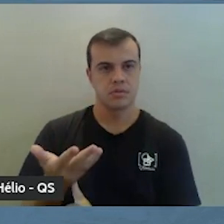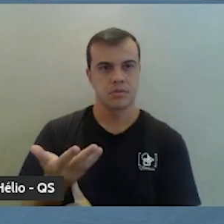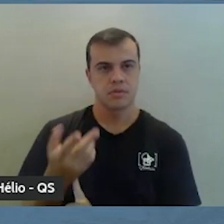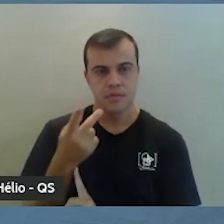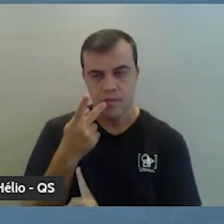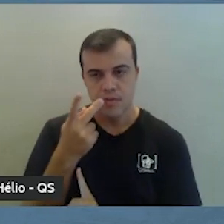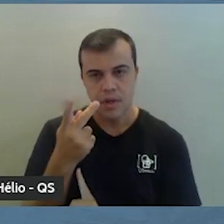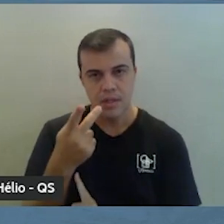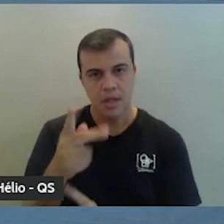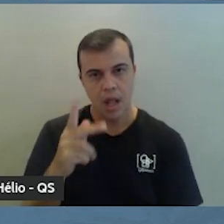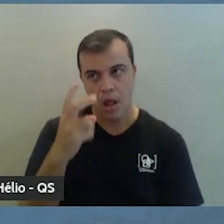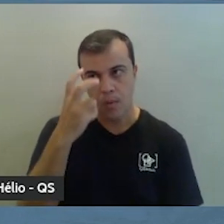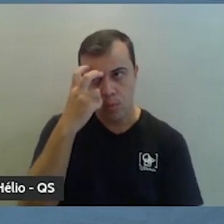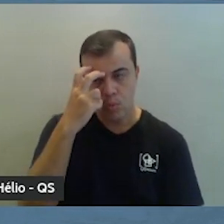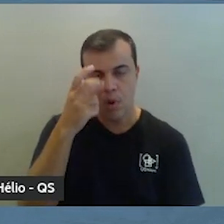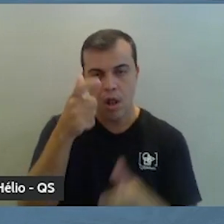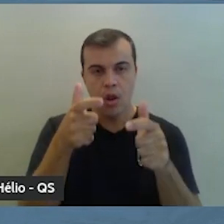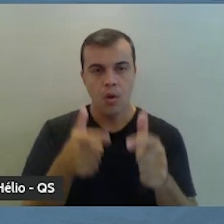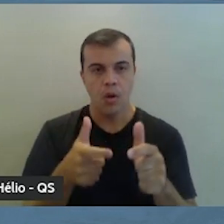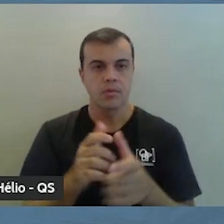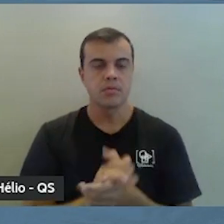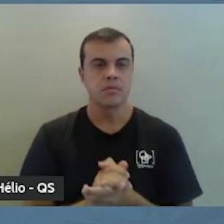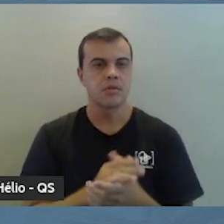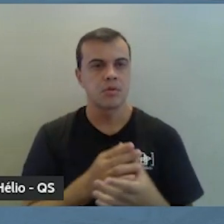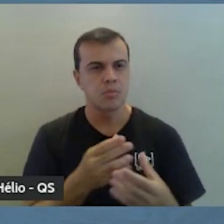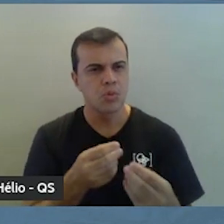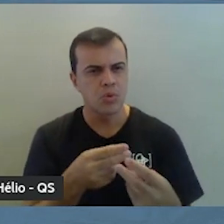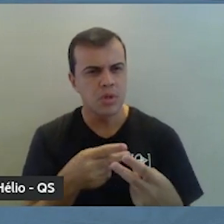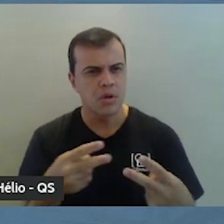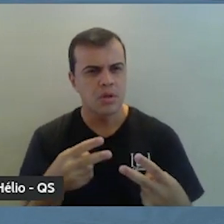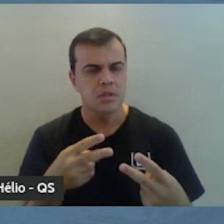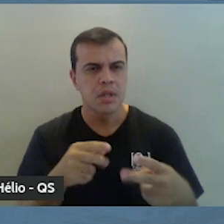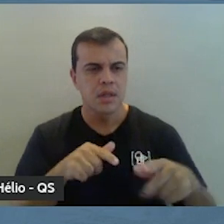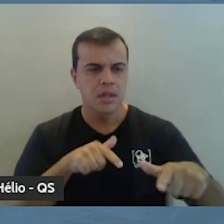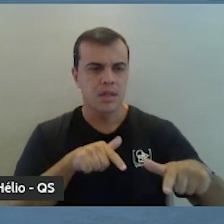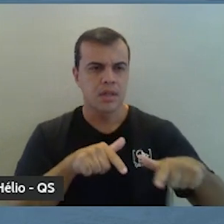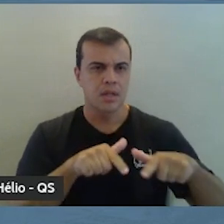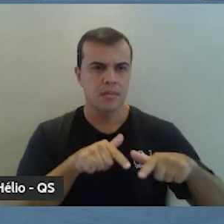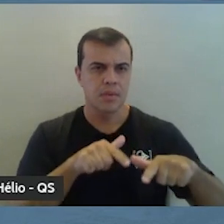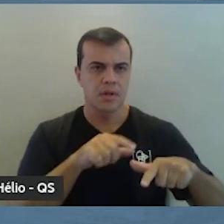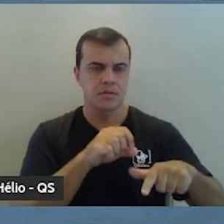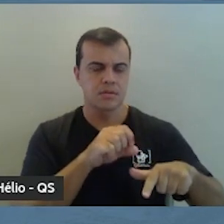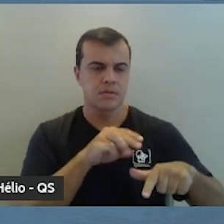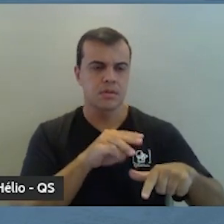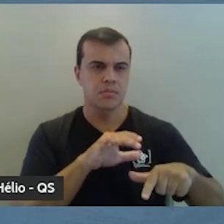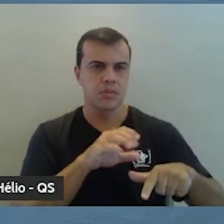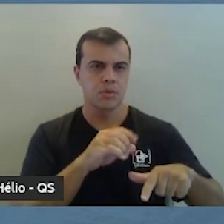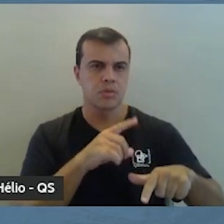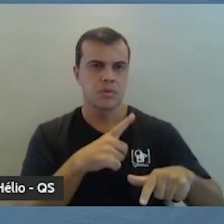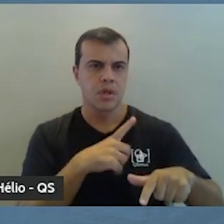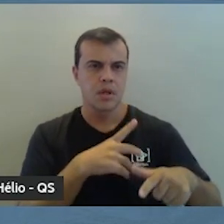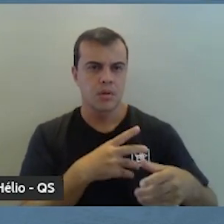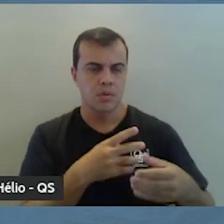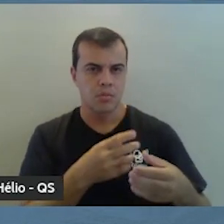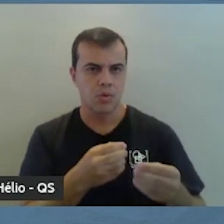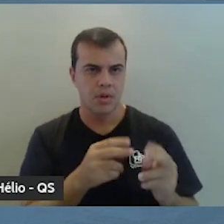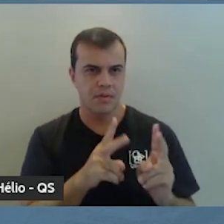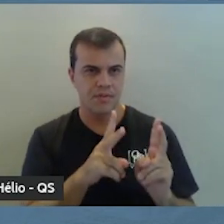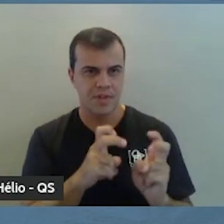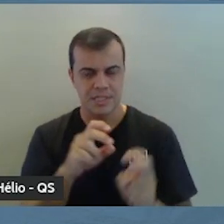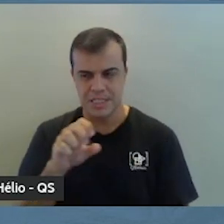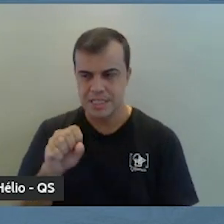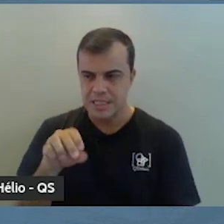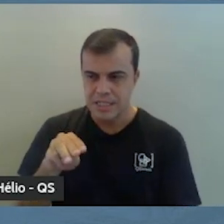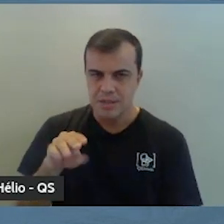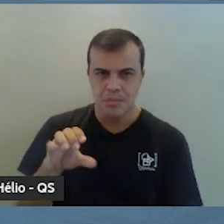falando daquela cultura local. Então, tem muito, nos trabalhos de Samico, tem uma fase do Samico que não é